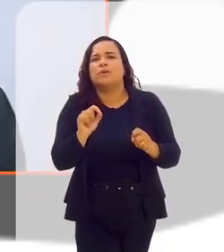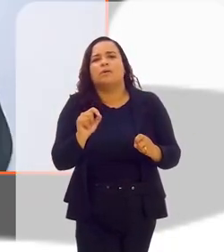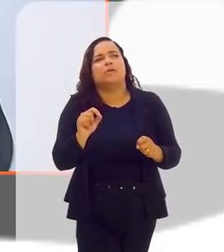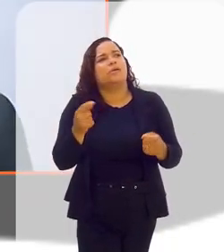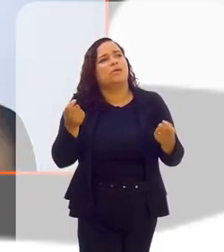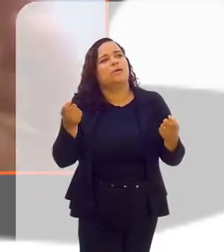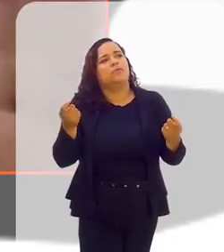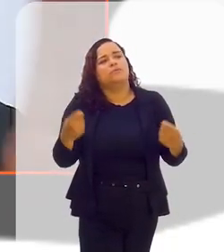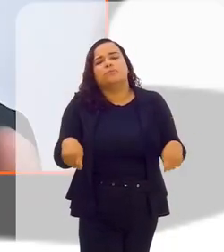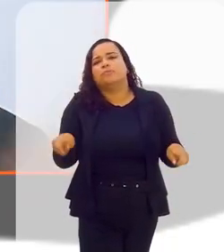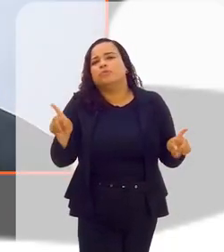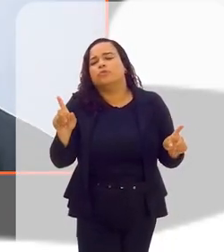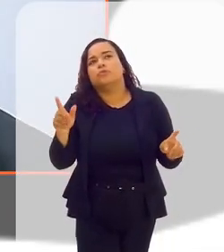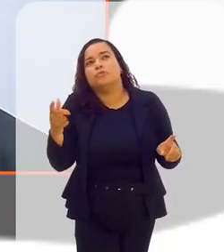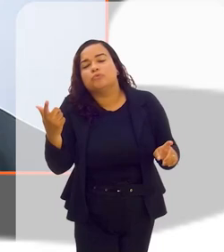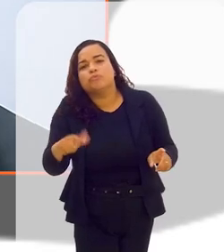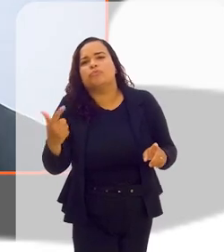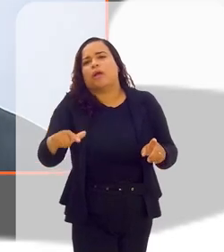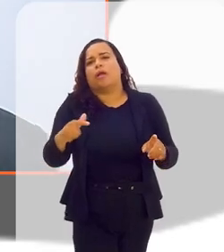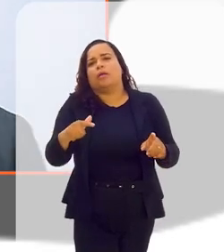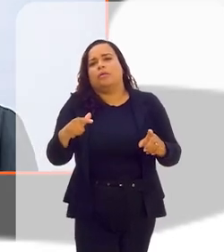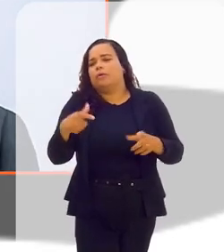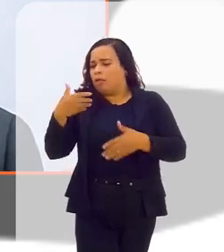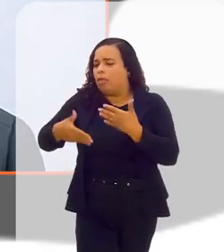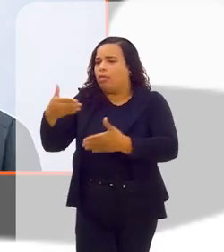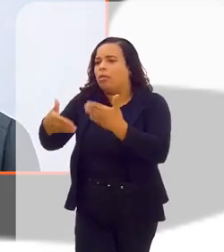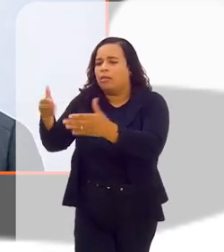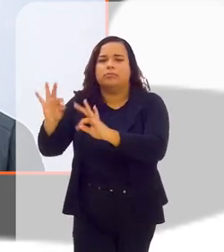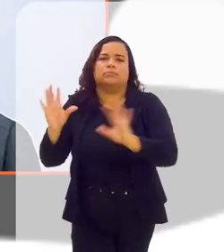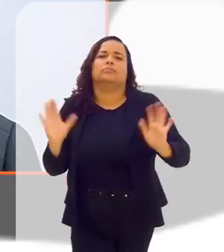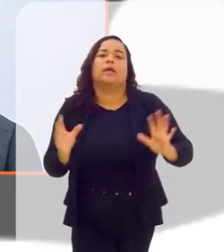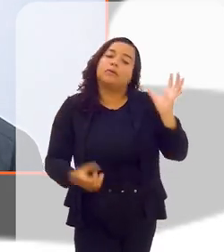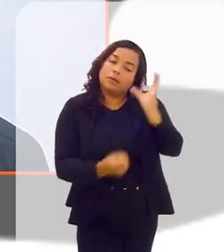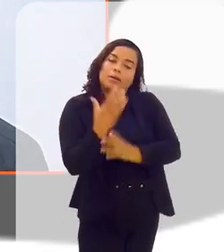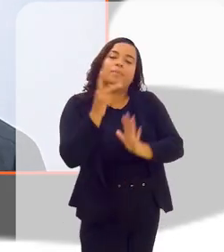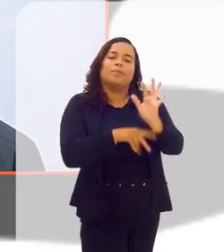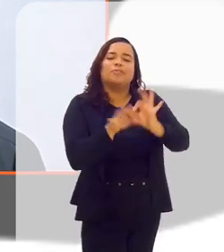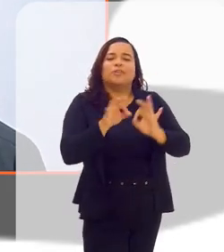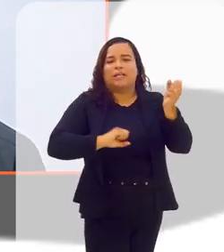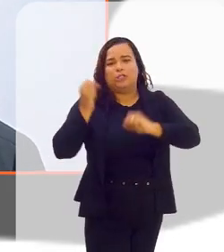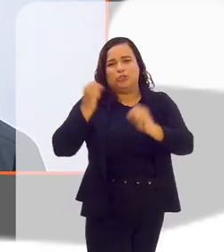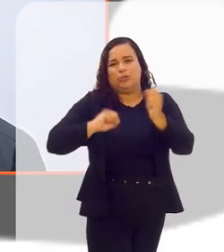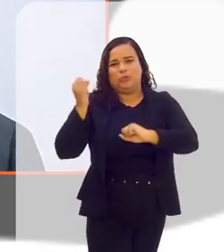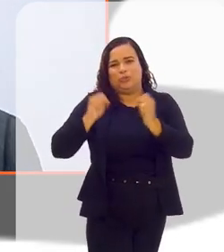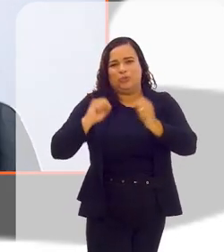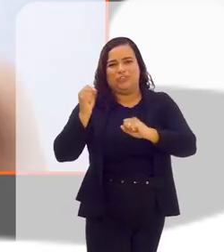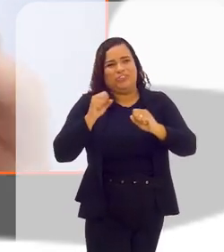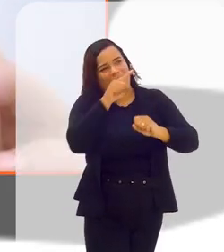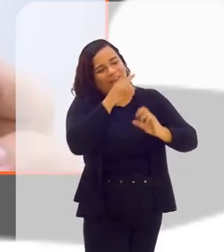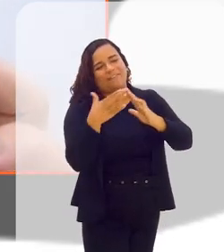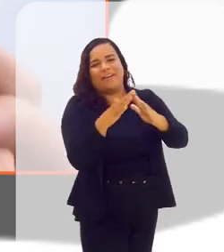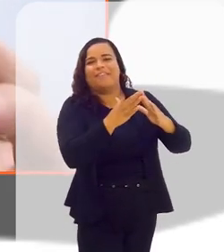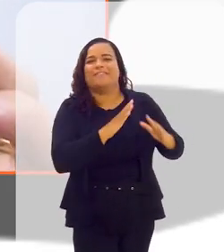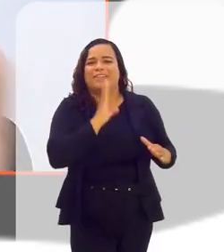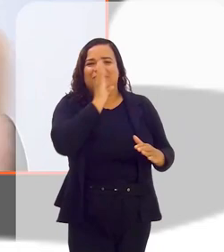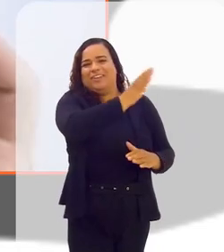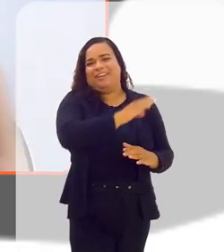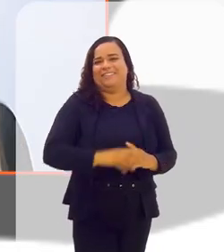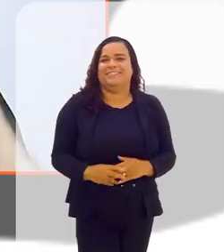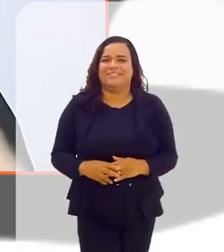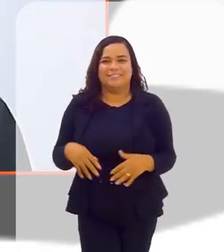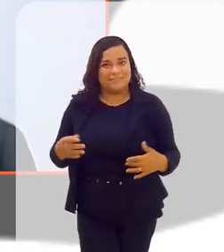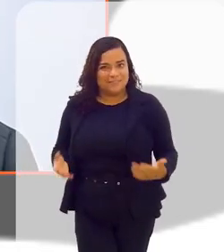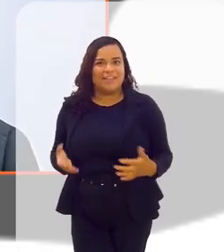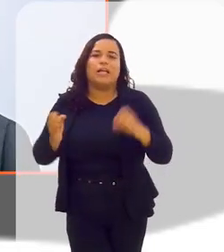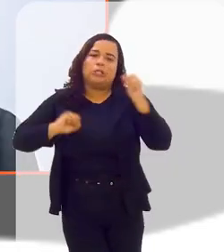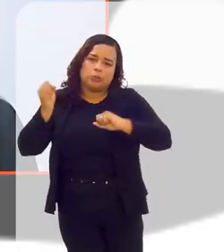tivesse que existir toda essa cadeia. Então surgiu o projeto Indústria para a Favela. Então a indústria hoje, ela tem no